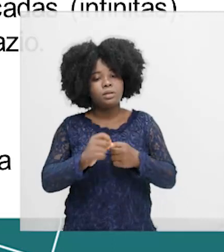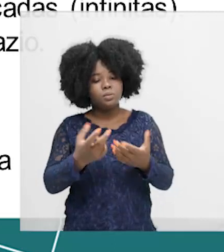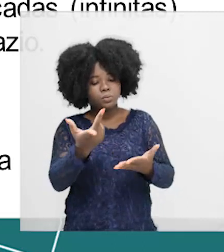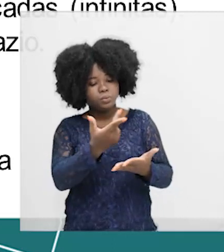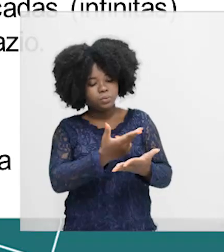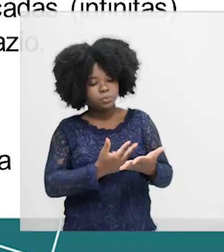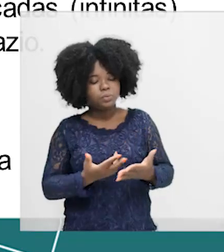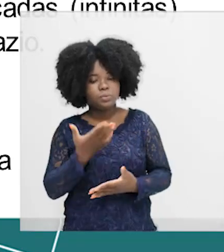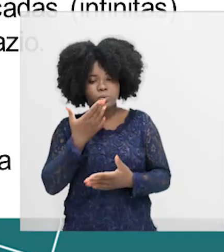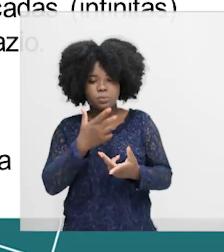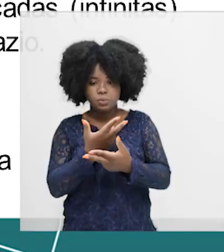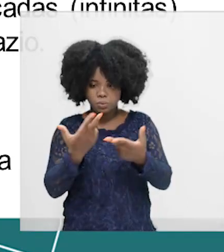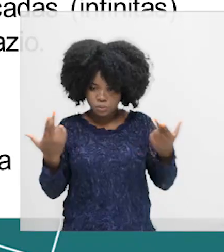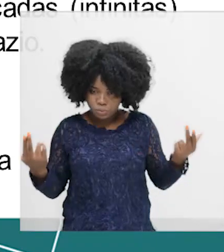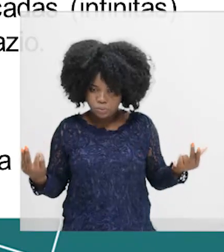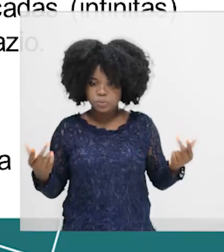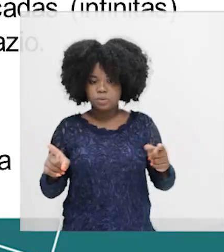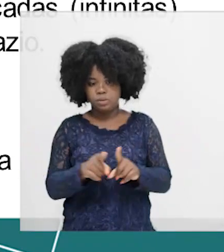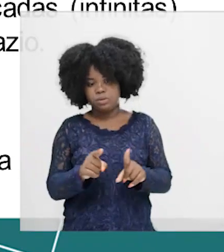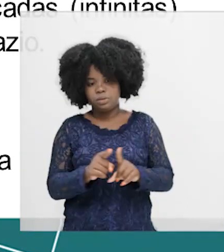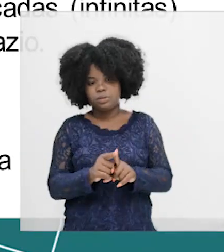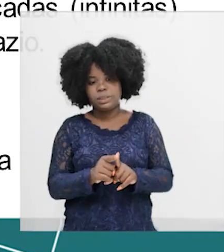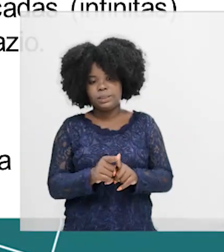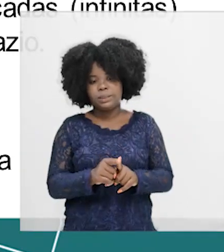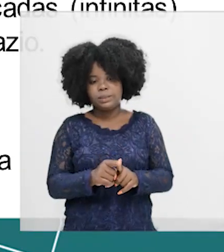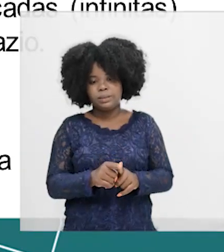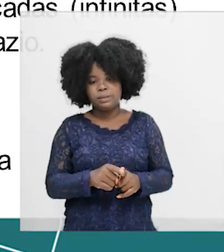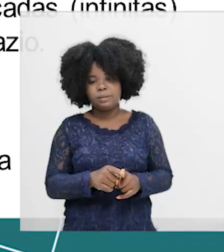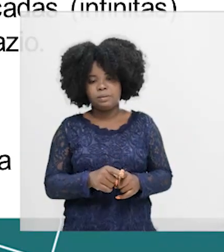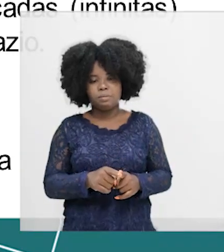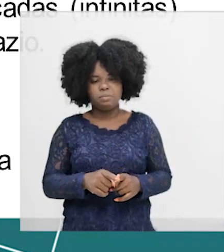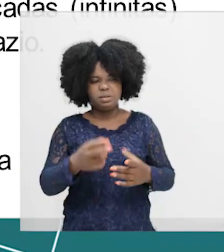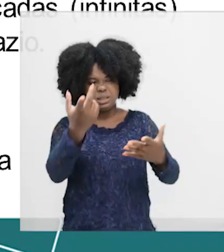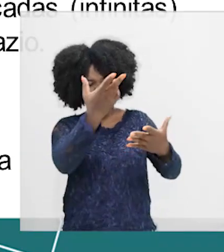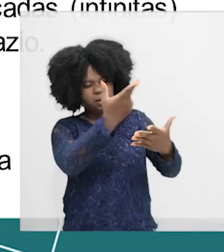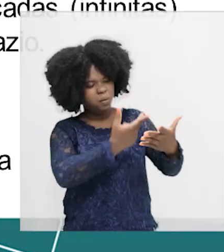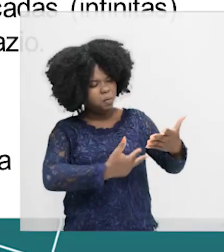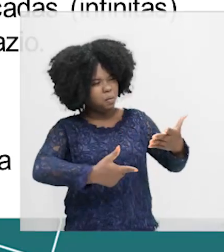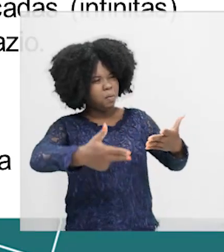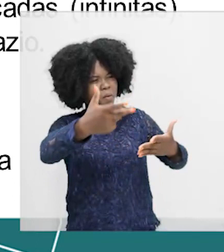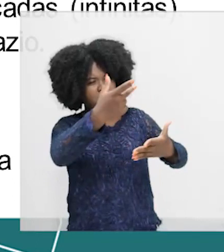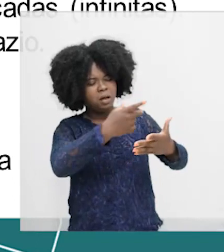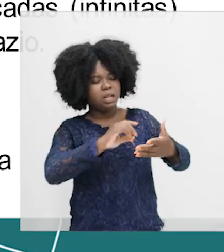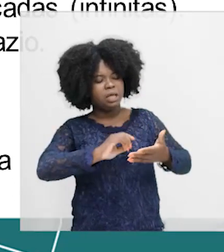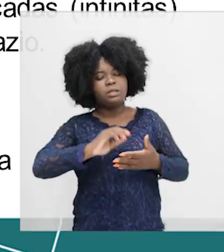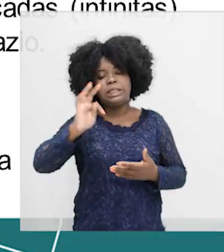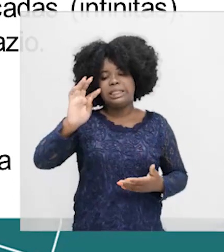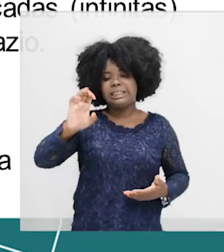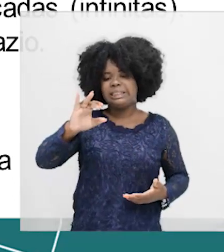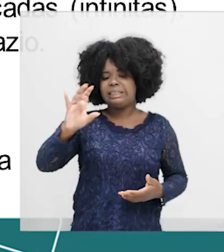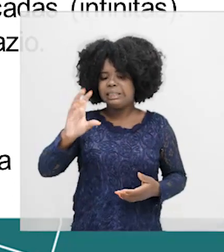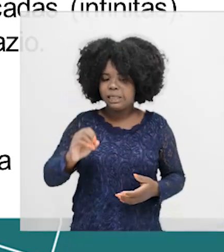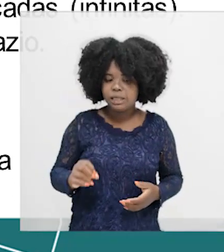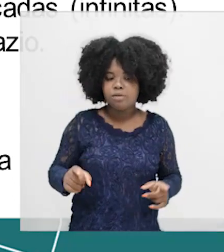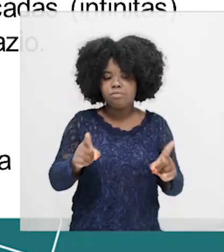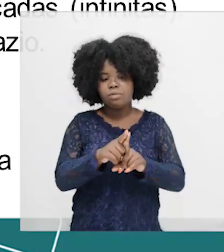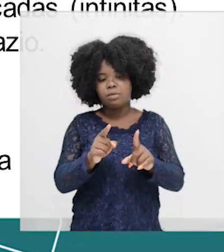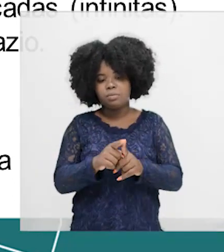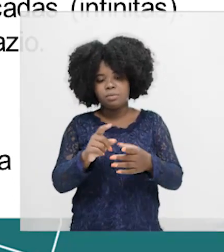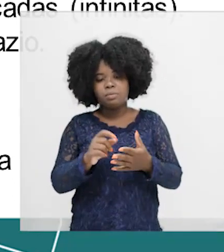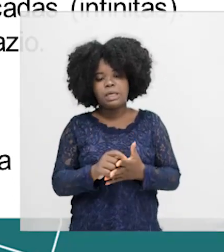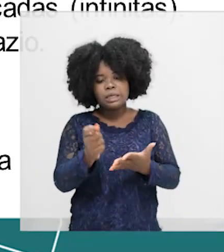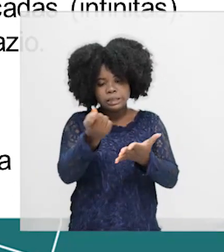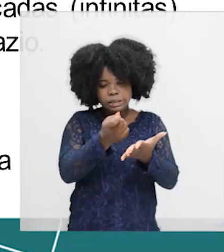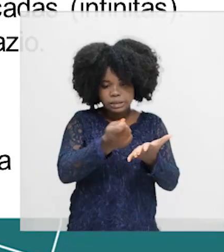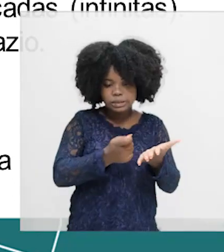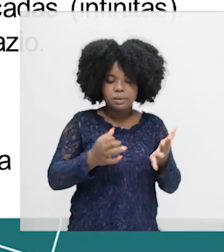a simbologia numérica islâmica, paredes internas e externas decoradas com tapetes e tecidos, caligrafias incríveis,